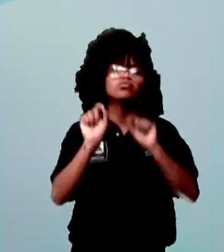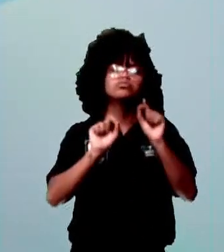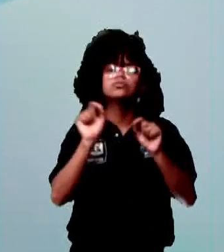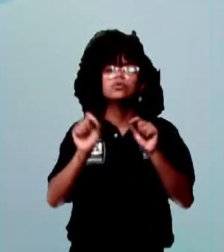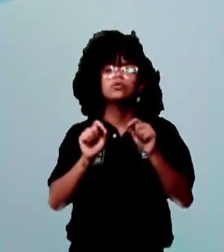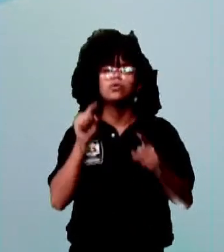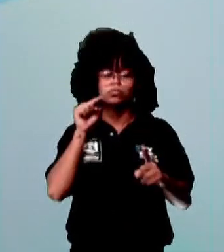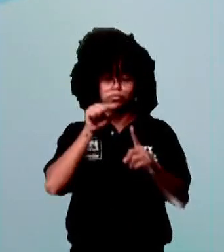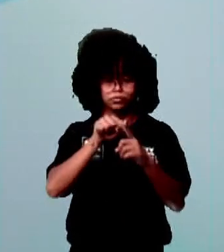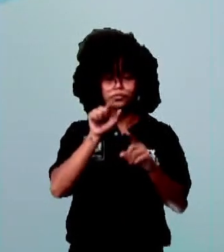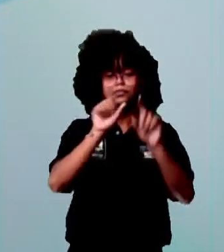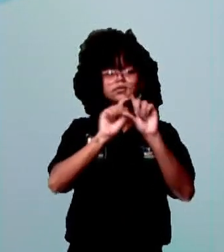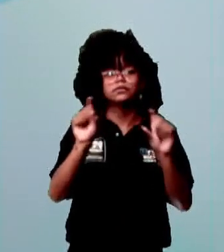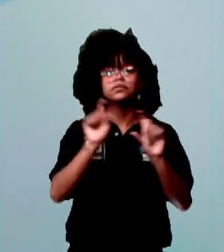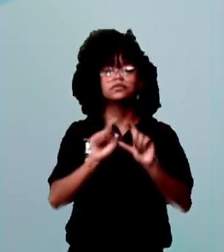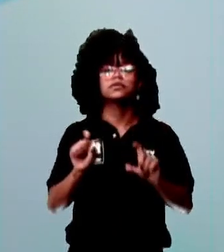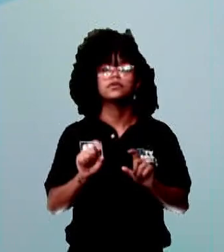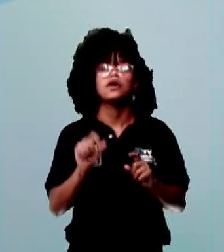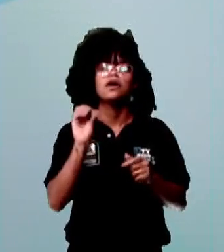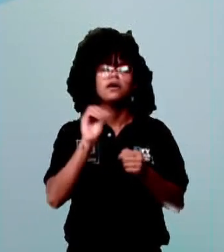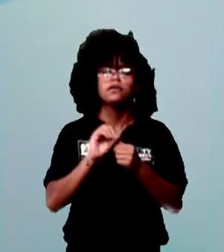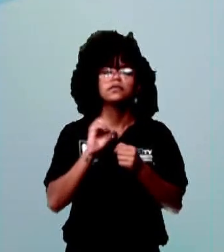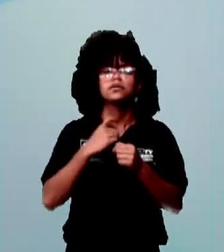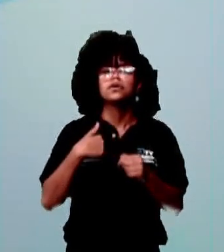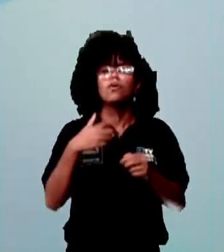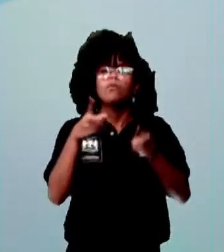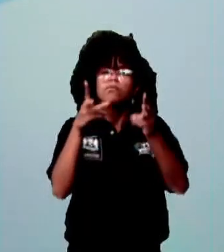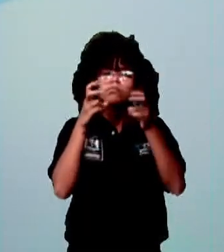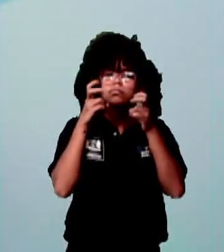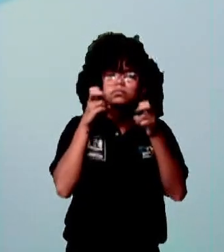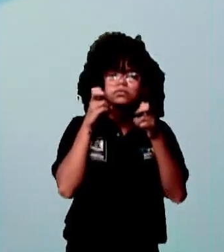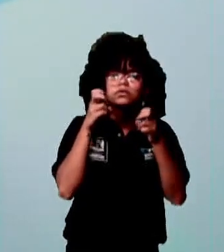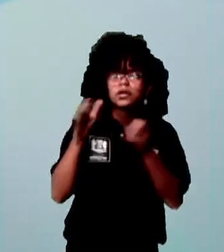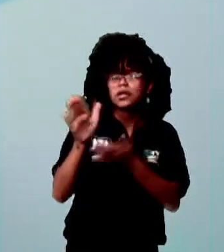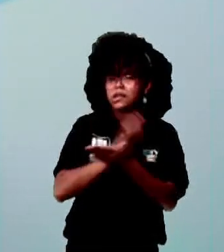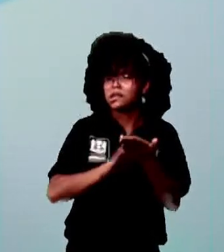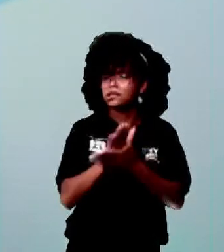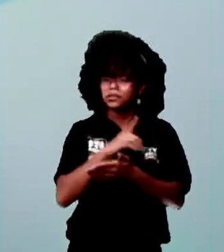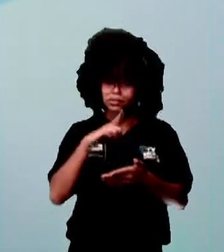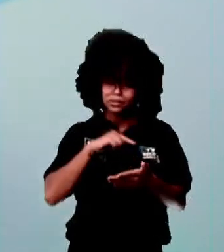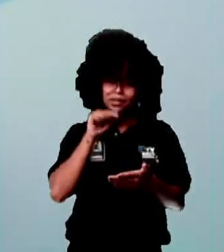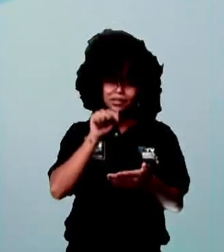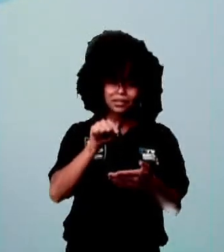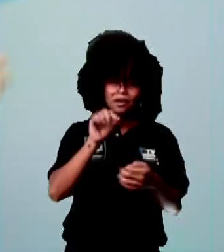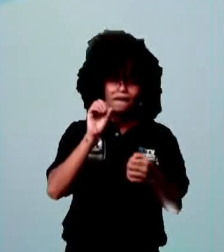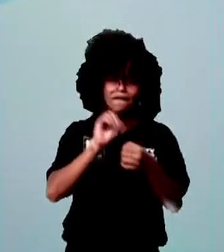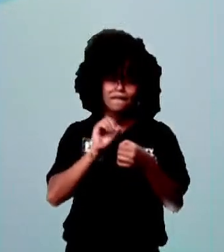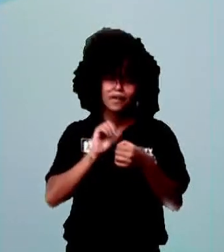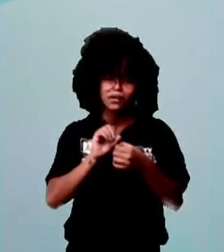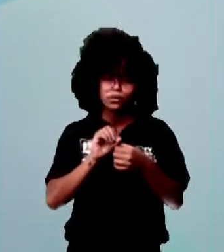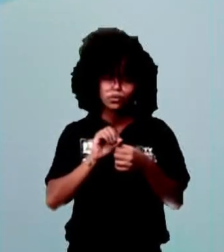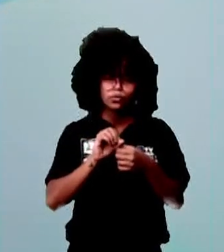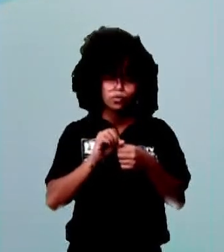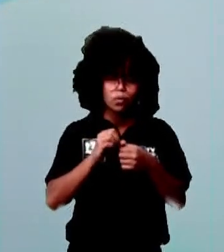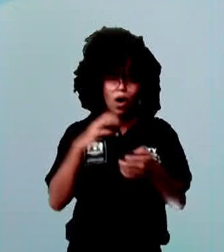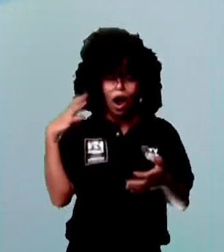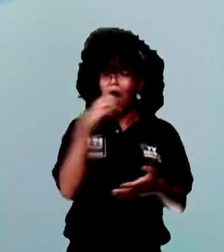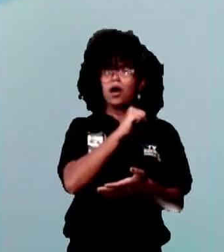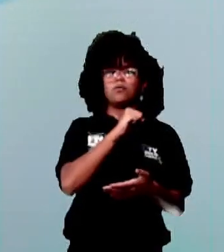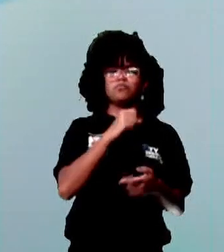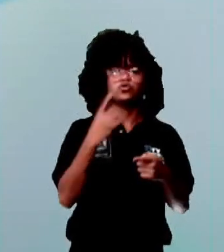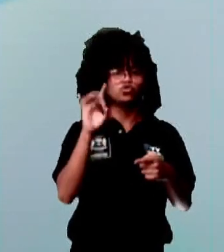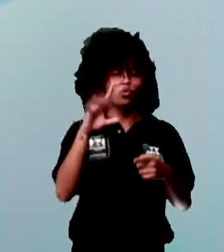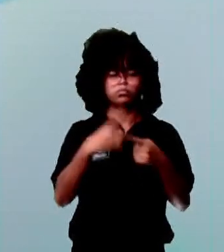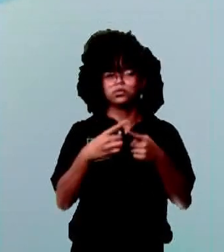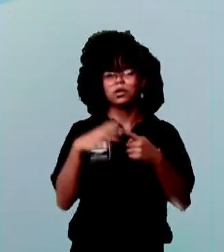estava passando e fez com que também eu percebesse que nada que está aí está feito de maneira aleatória, apenas porque é